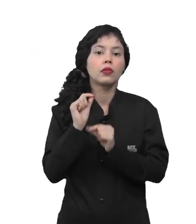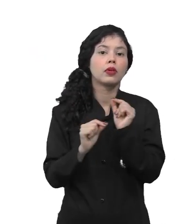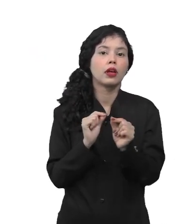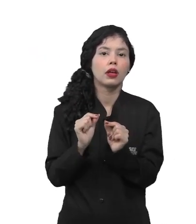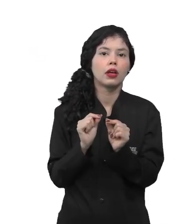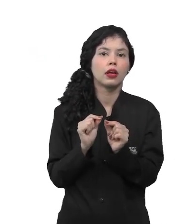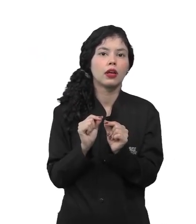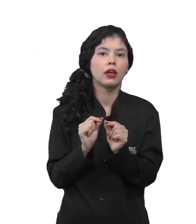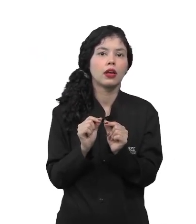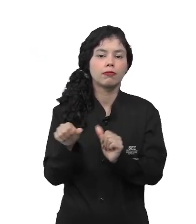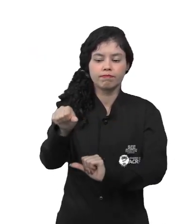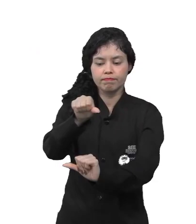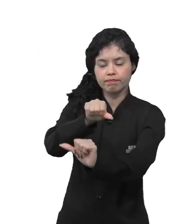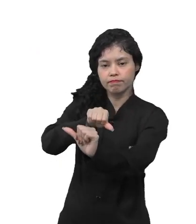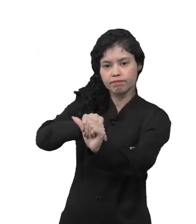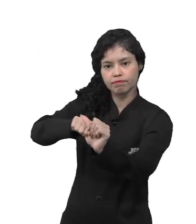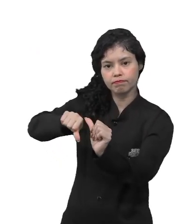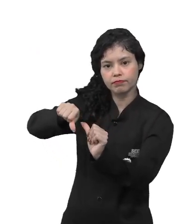Elas vão converter